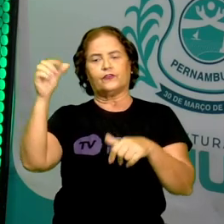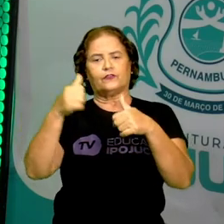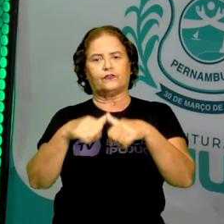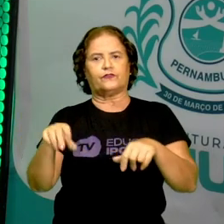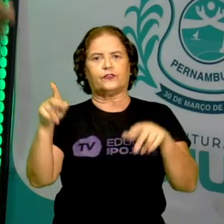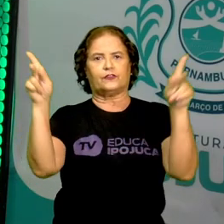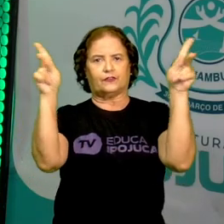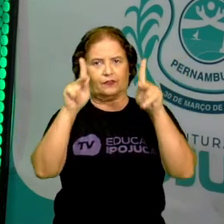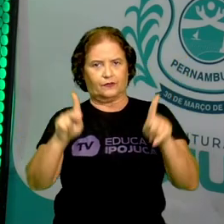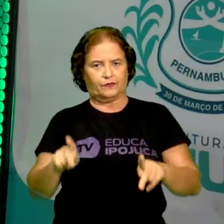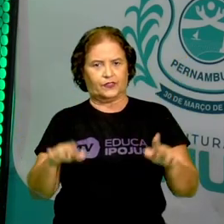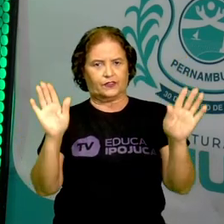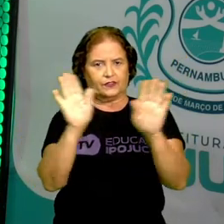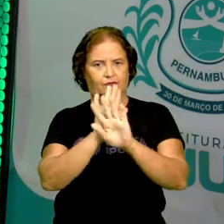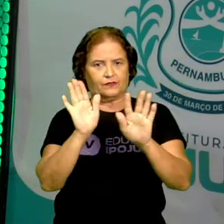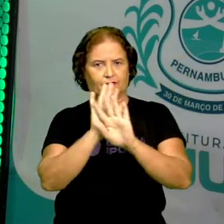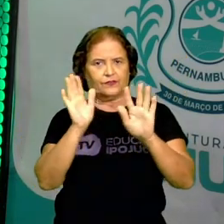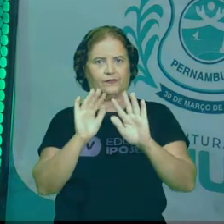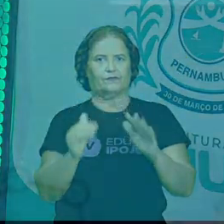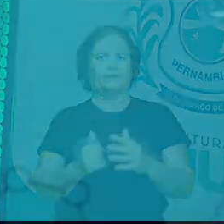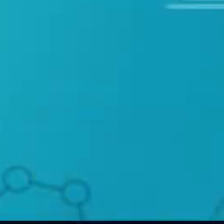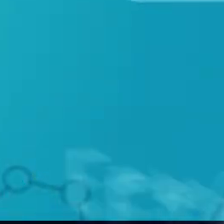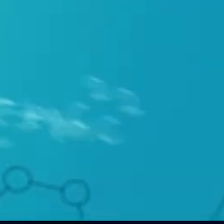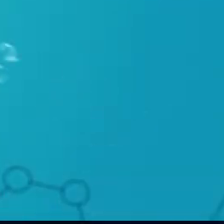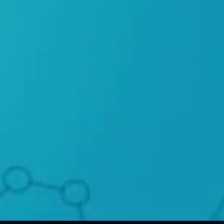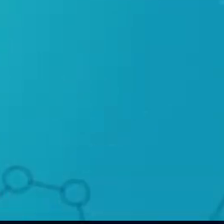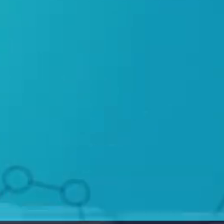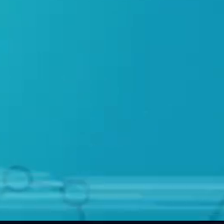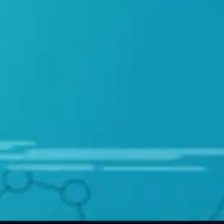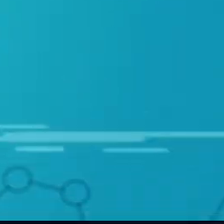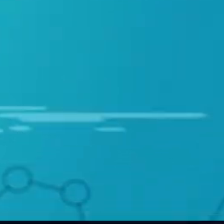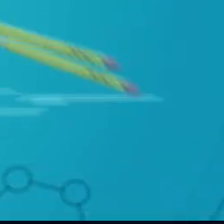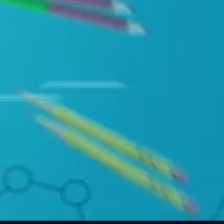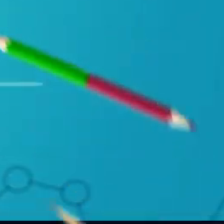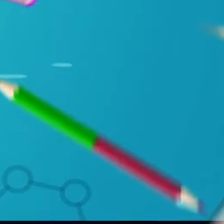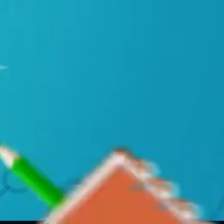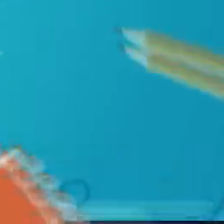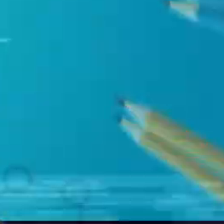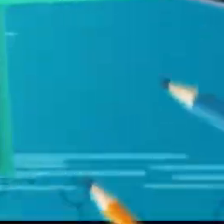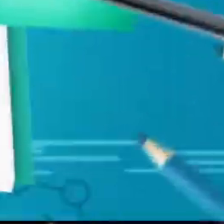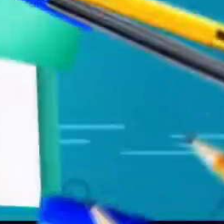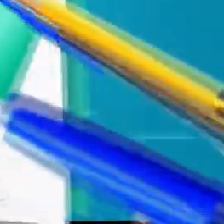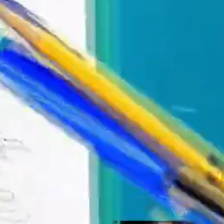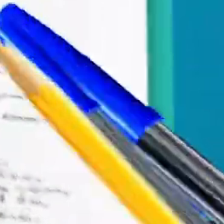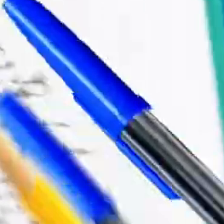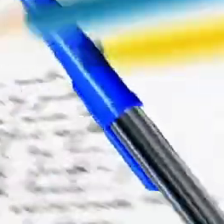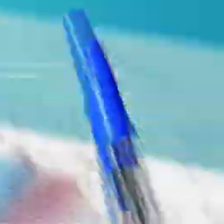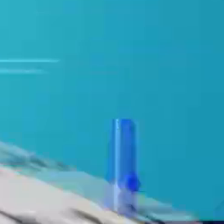paz. Tchau!